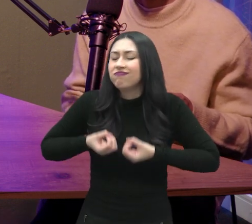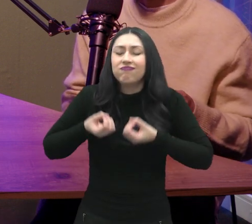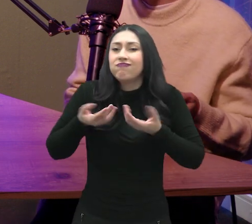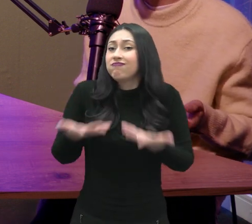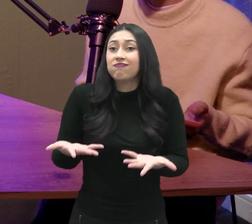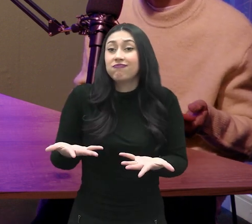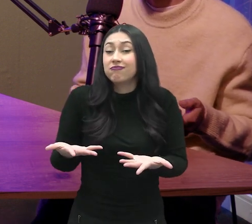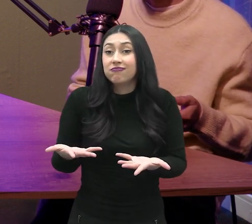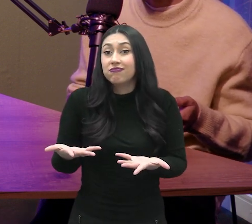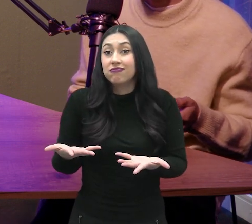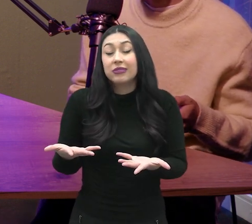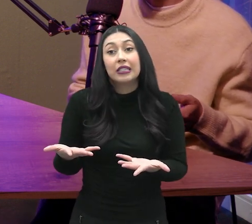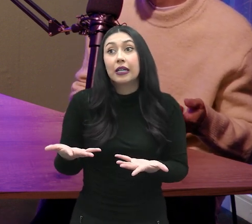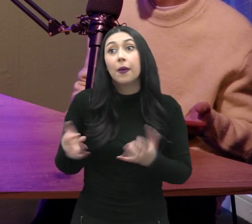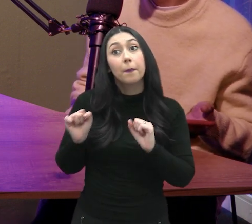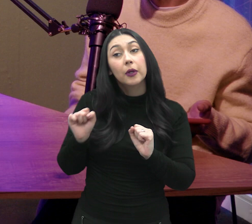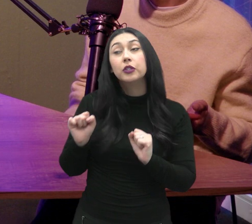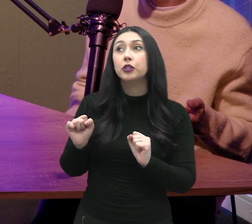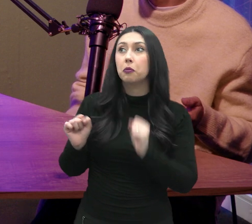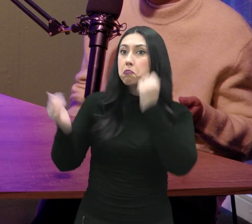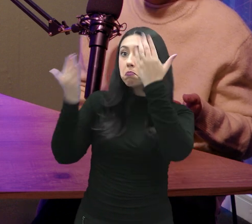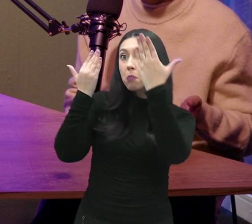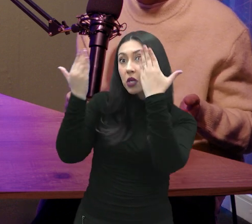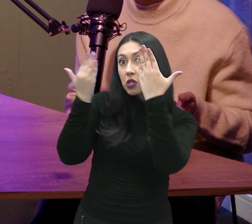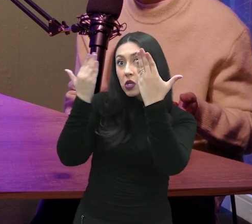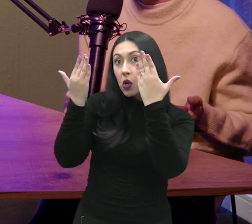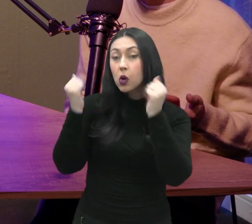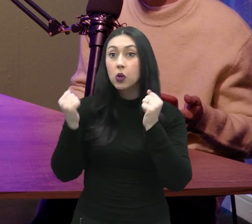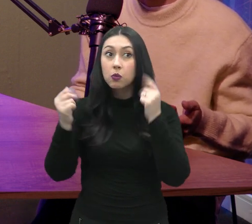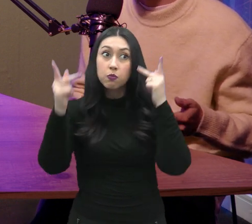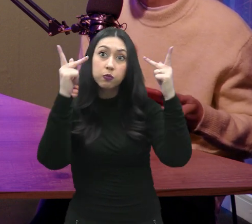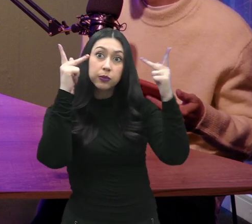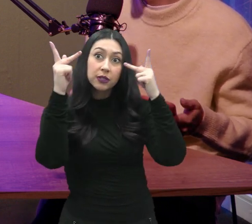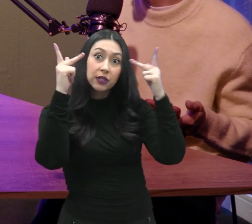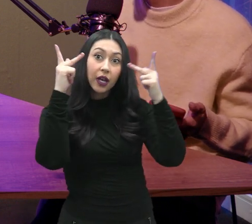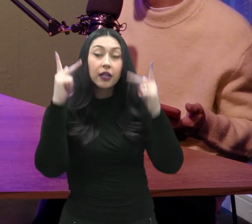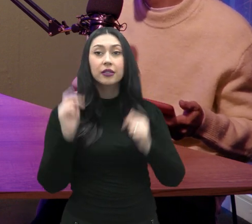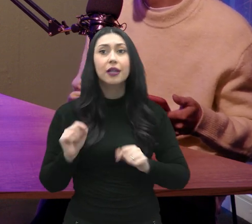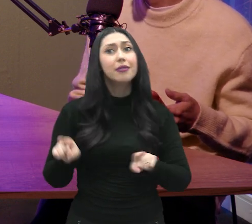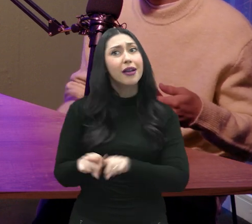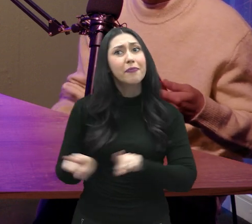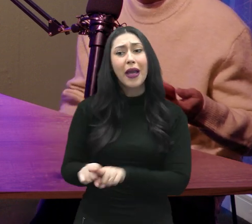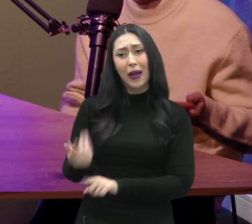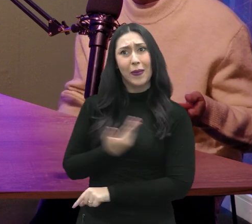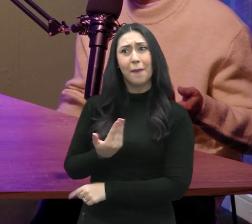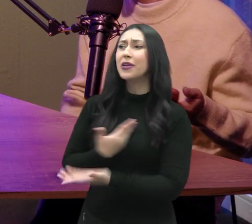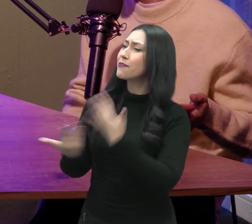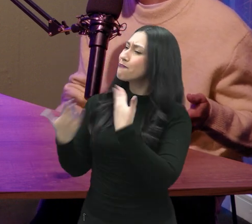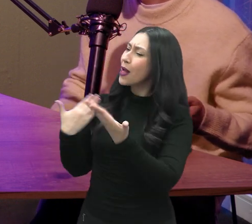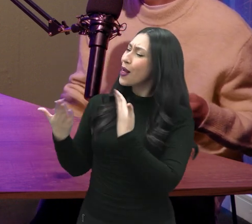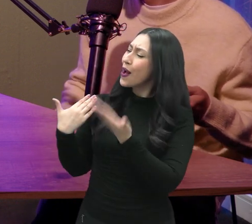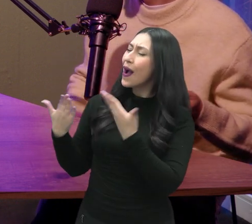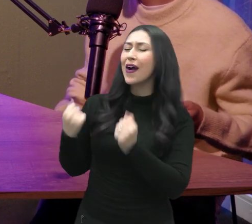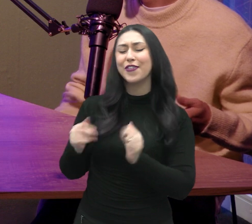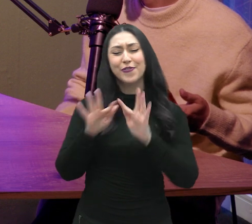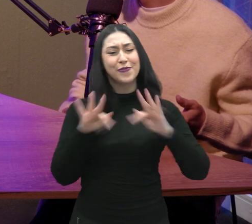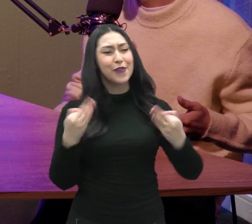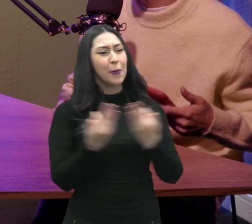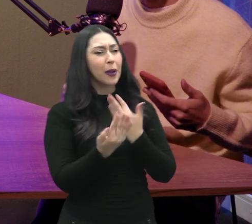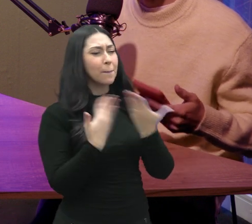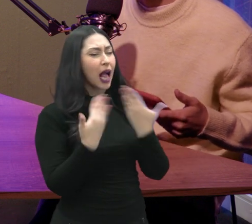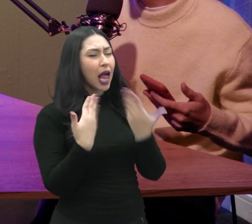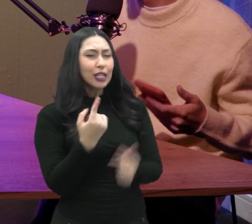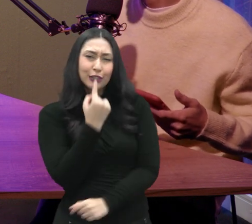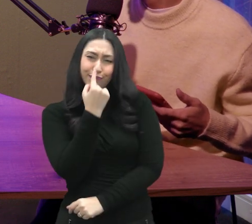os seus sentimentos. Muito comum em fazer isso em consultas psicológicas, psiquiátricas, ou até aquela conversa boa com um amigo